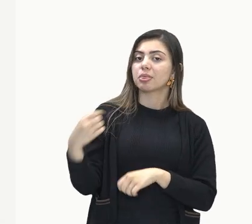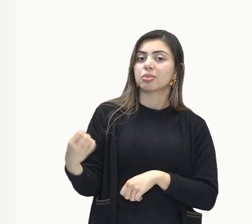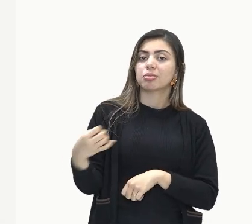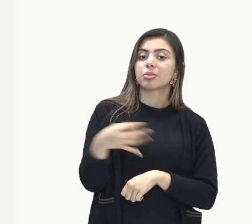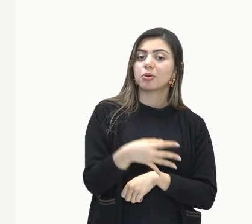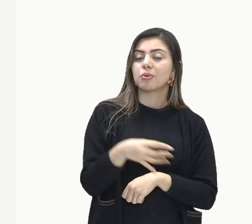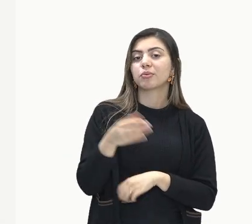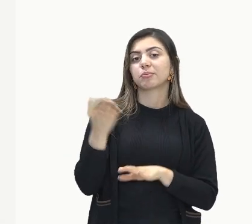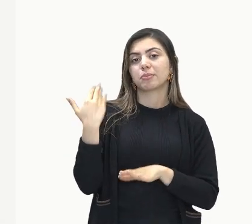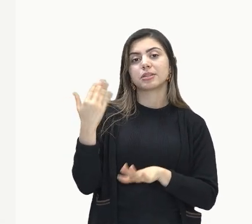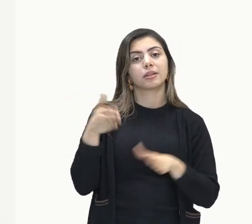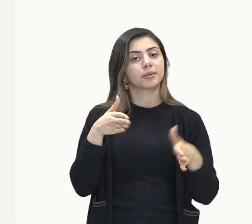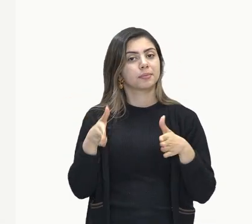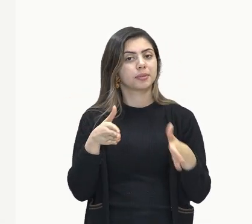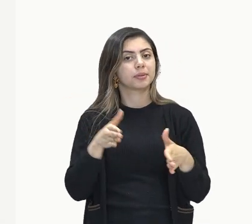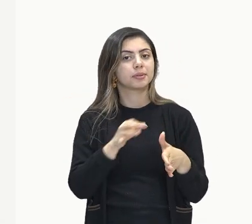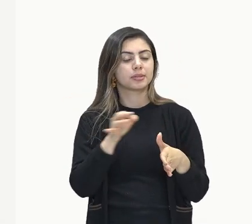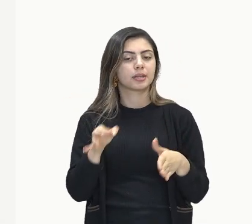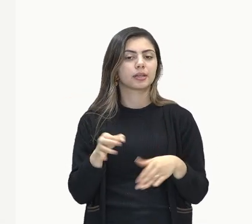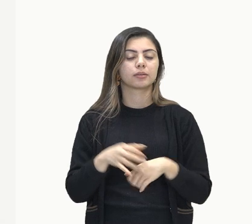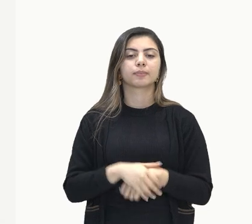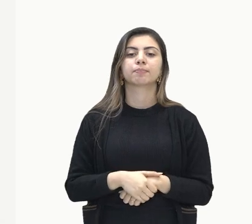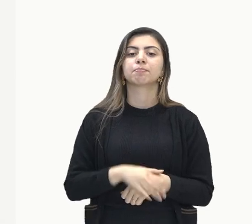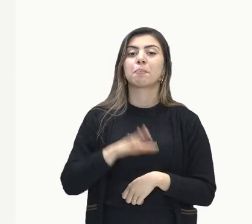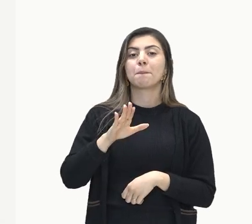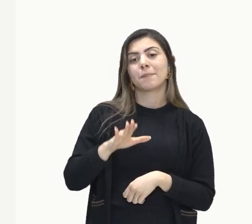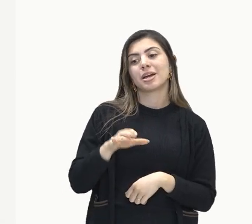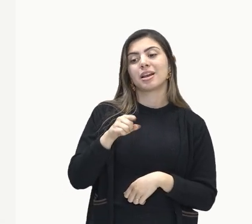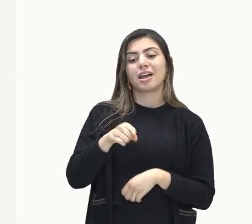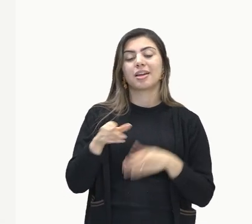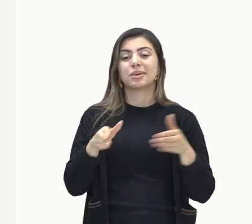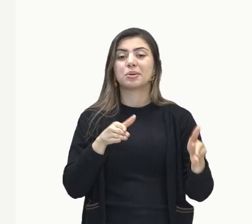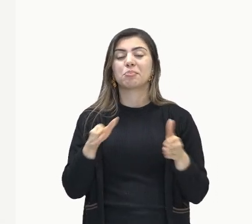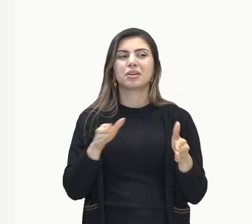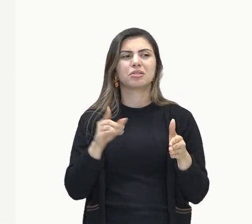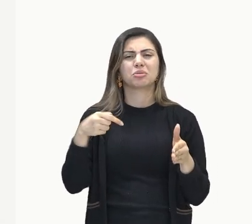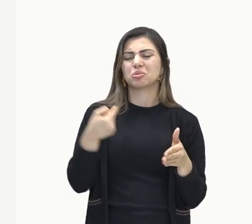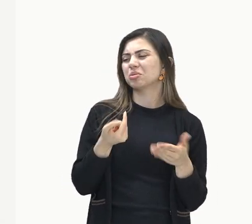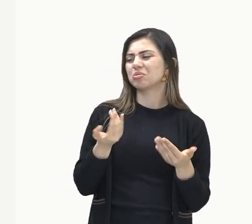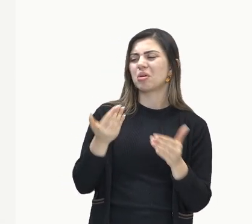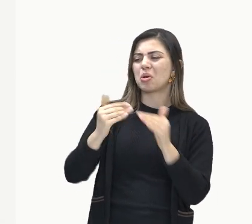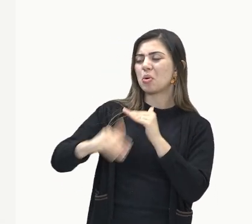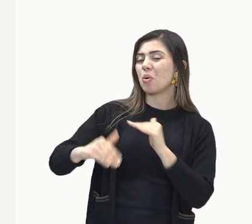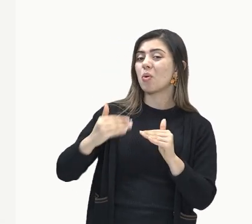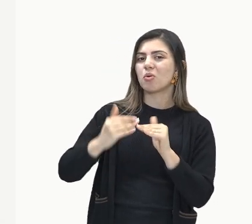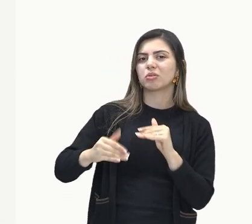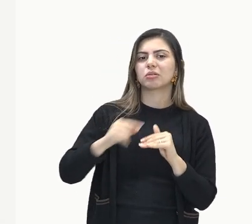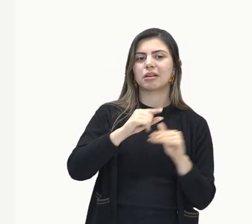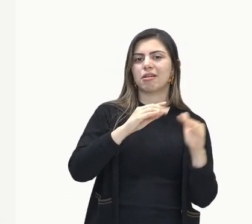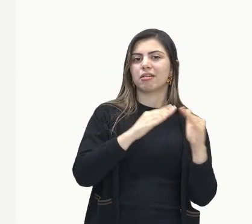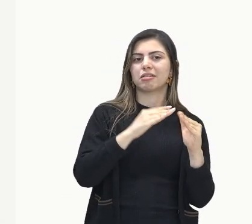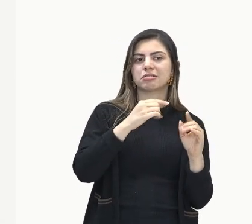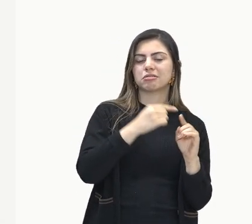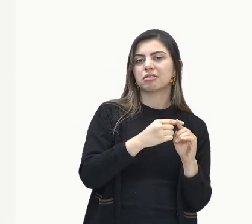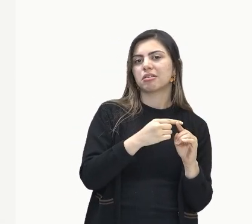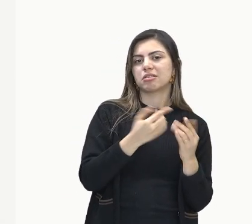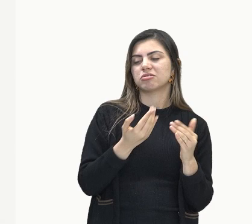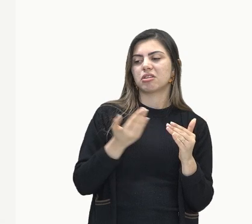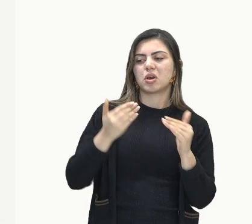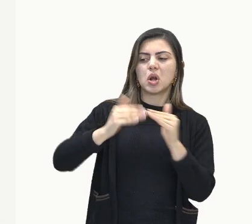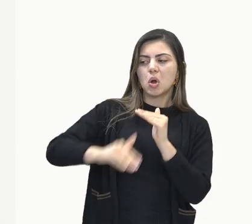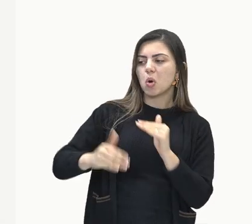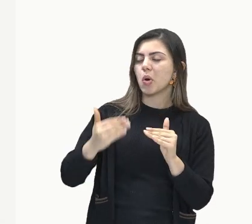para a época, né? E aí não foi aceito na época, né, historicamente, a Igreja não aceita o modelo de Nicolau